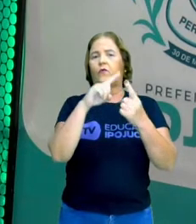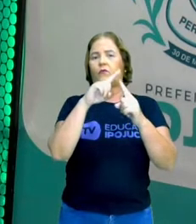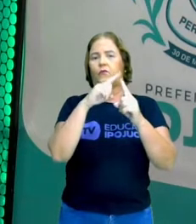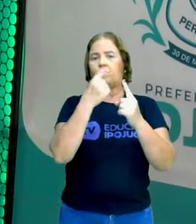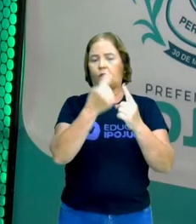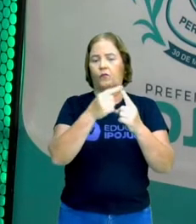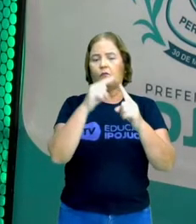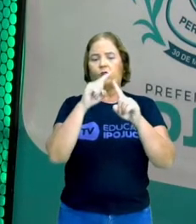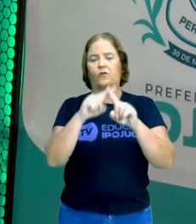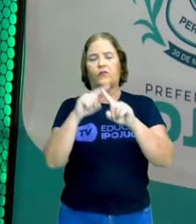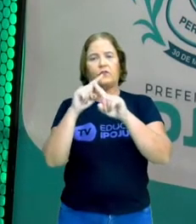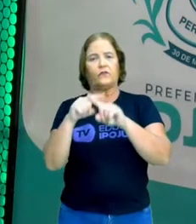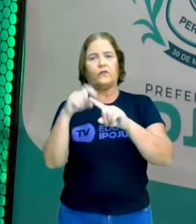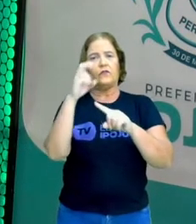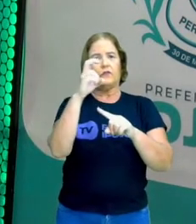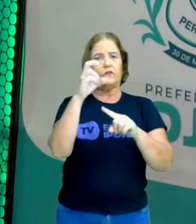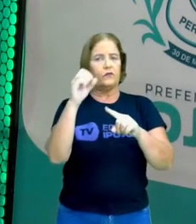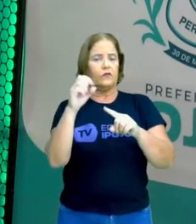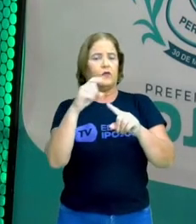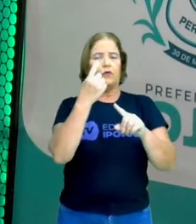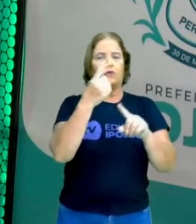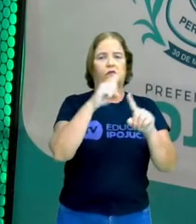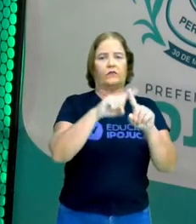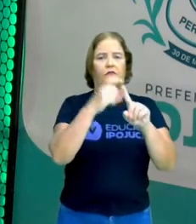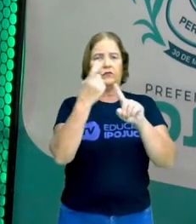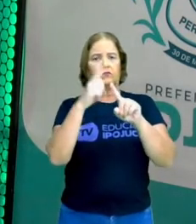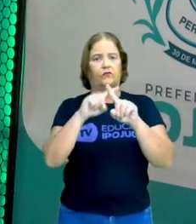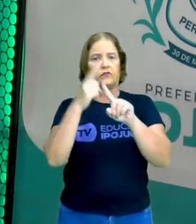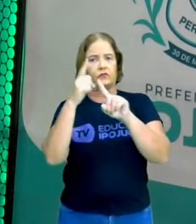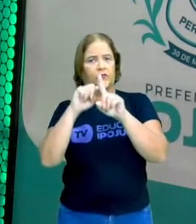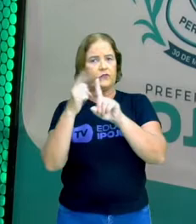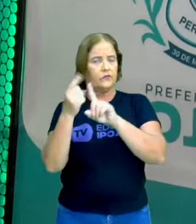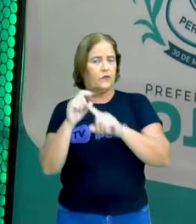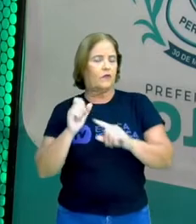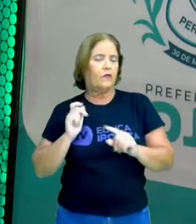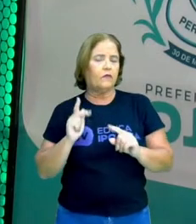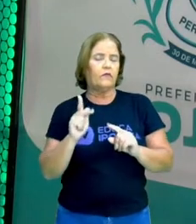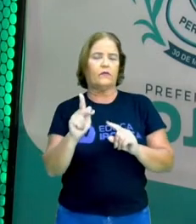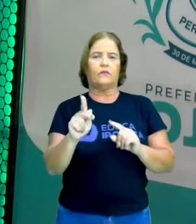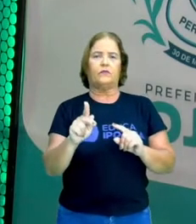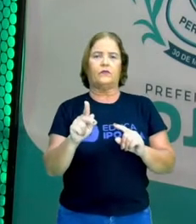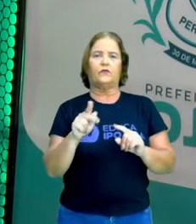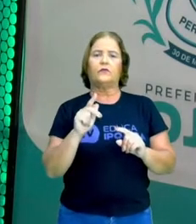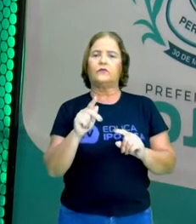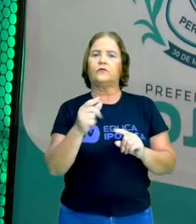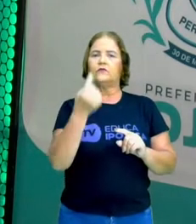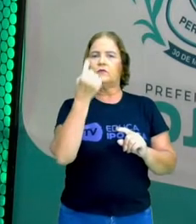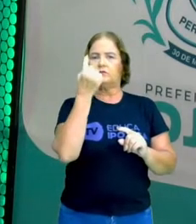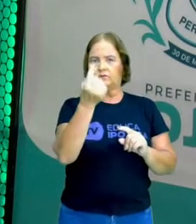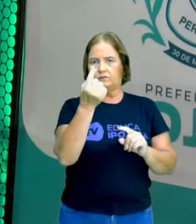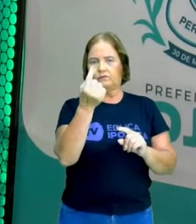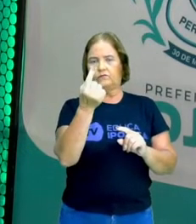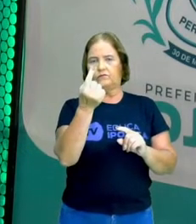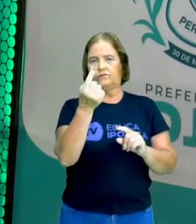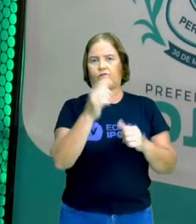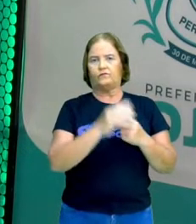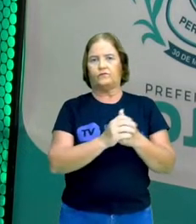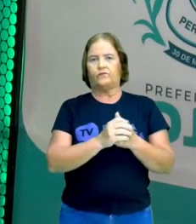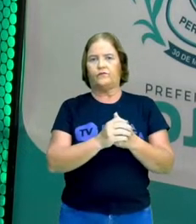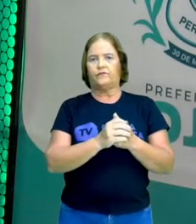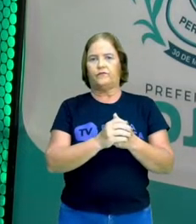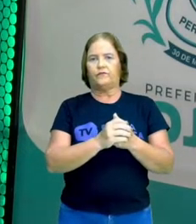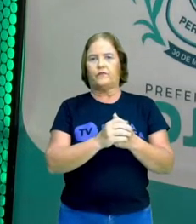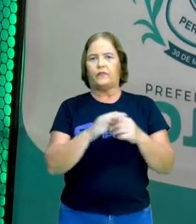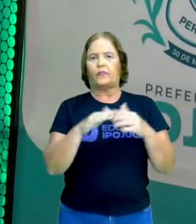aqui. Porque 1 vezes 1 vezes 1 vezes 1 vezes 1 sempre vai dar 1, ok? Relembrou? Vamos